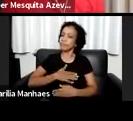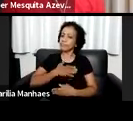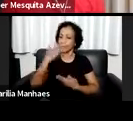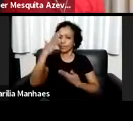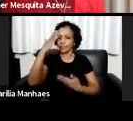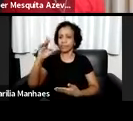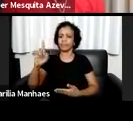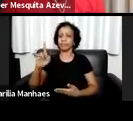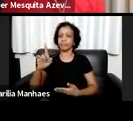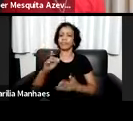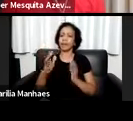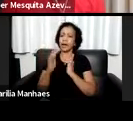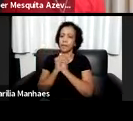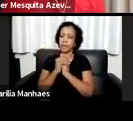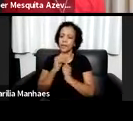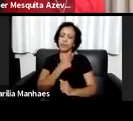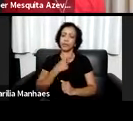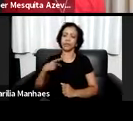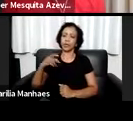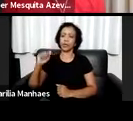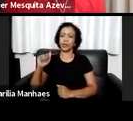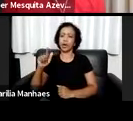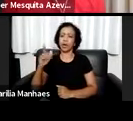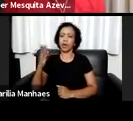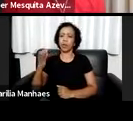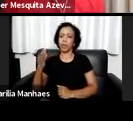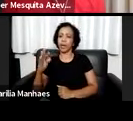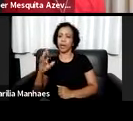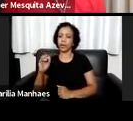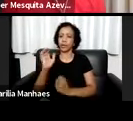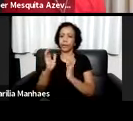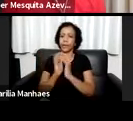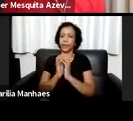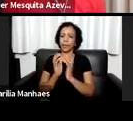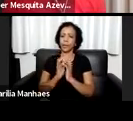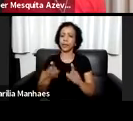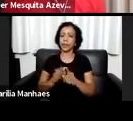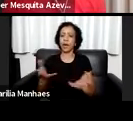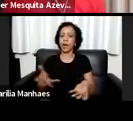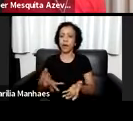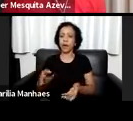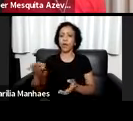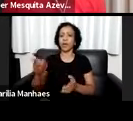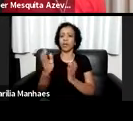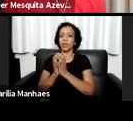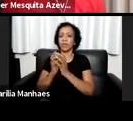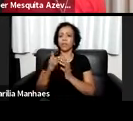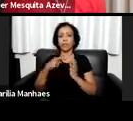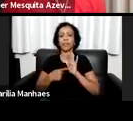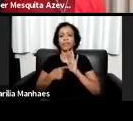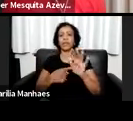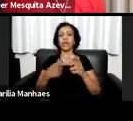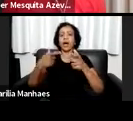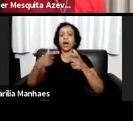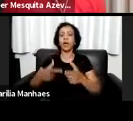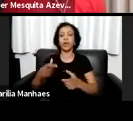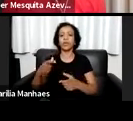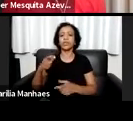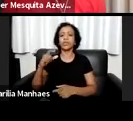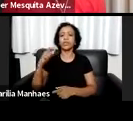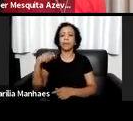Amém, pastor Alberto. De Recife, nós vamos direto para o Rio Grande do Sul, Porto Alegre, Igreja